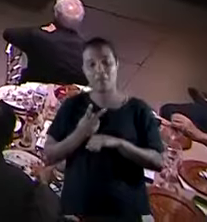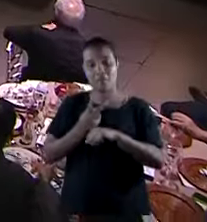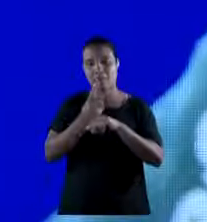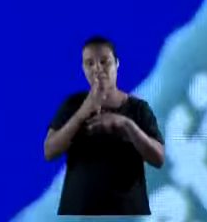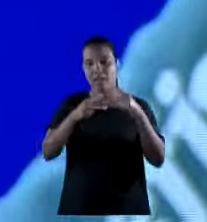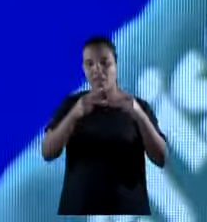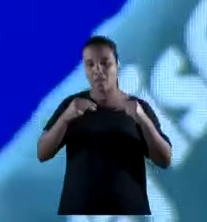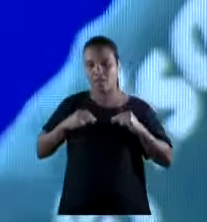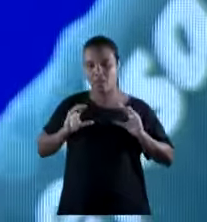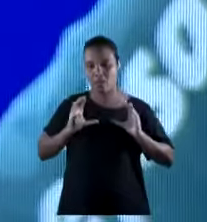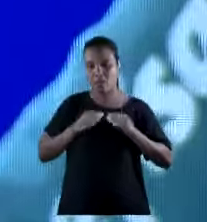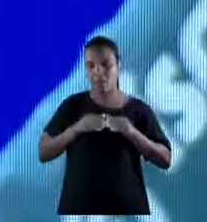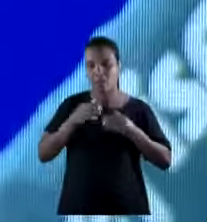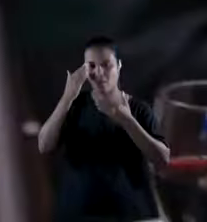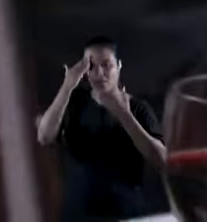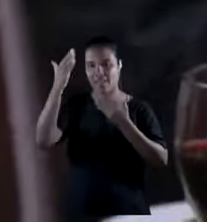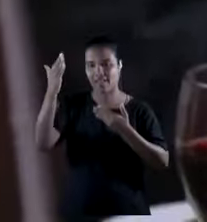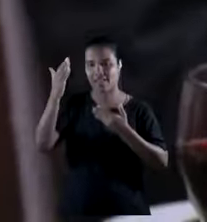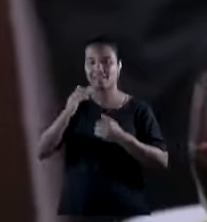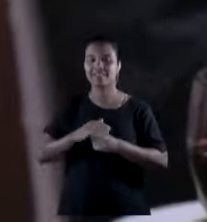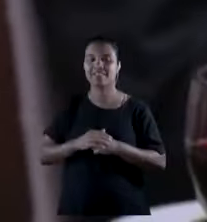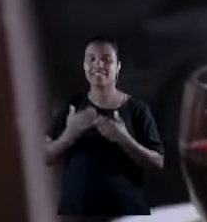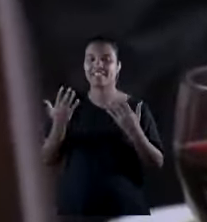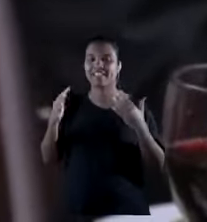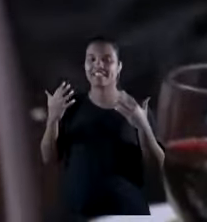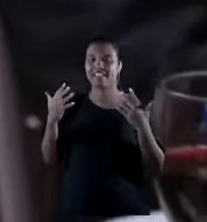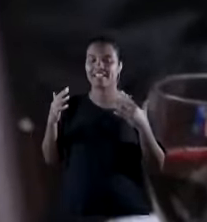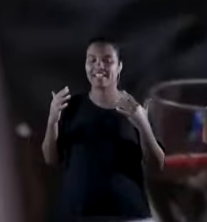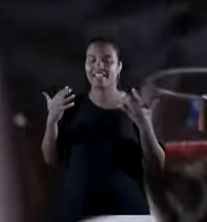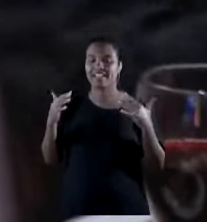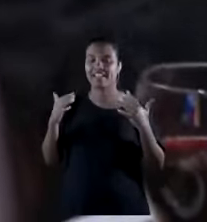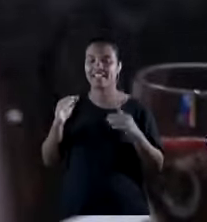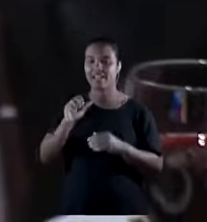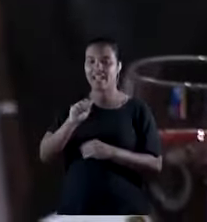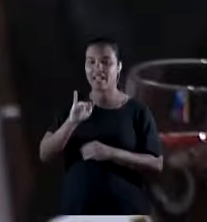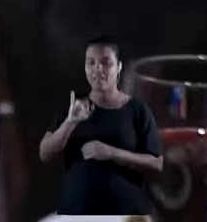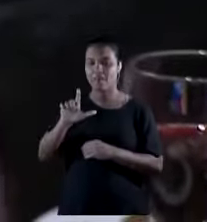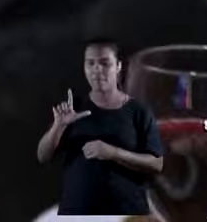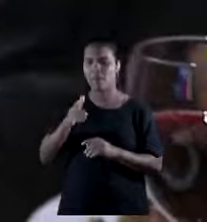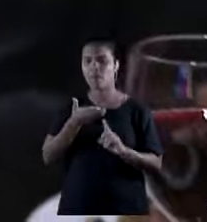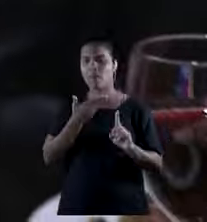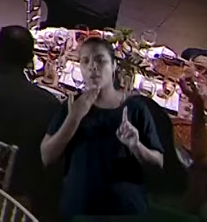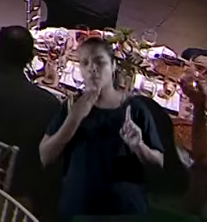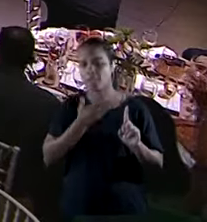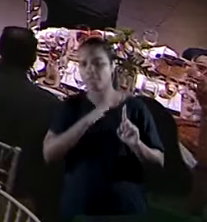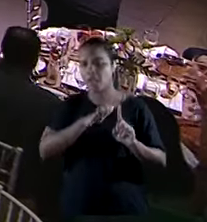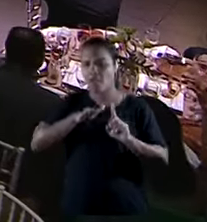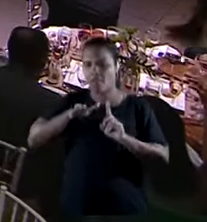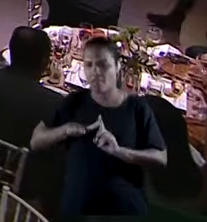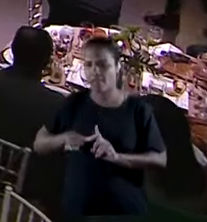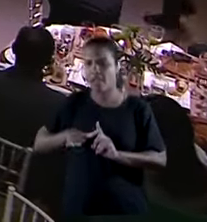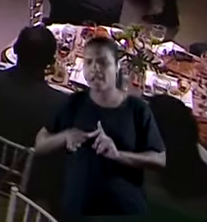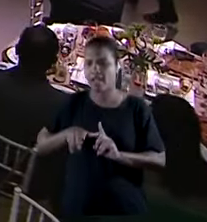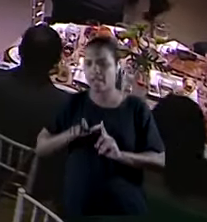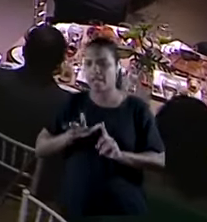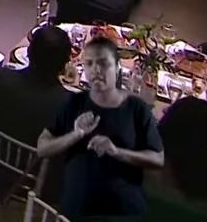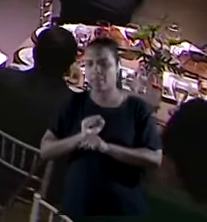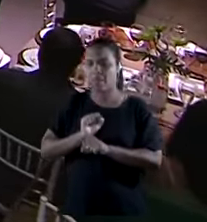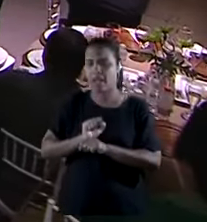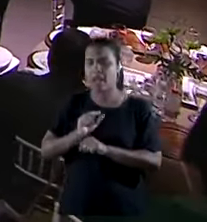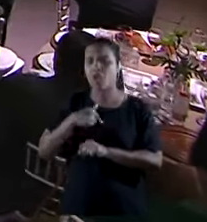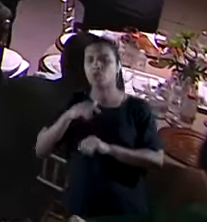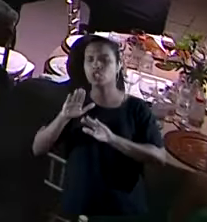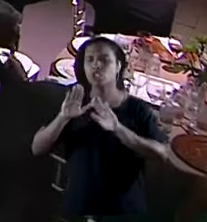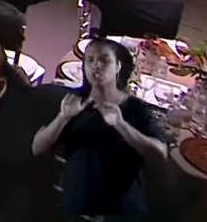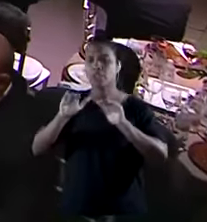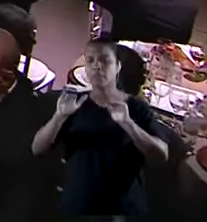Obrigado. Demais. Eu vou pedir, Abel, pode me dar o microfone? Eu vou pedir para que você fique aqui, porque agora nós vamos convocar todos os